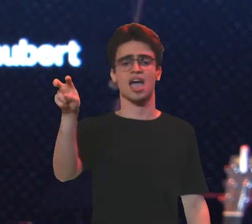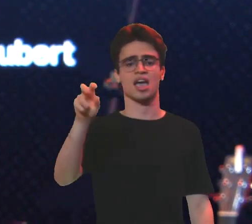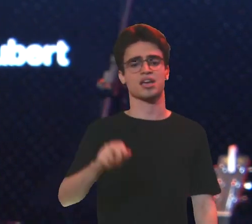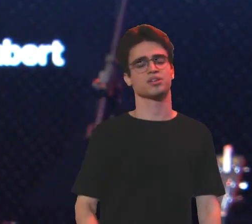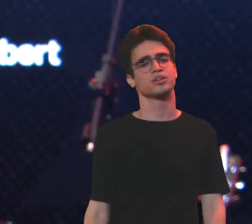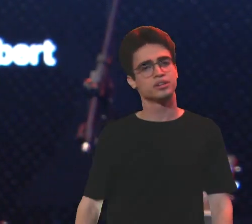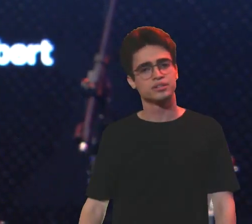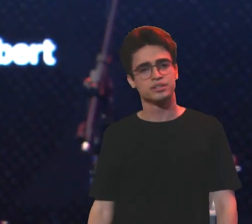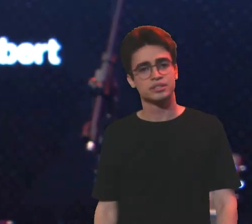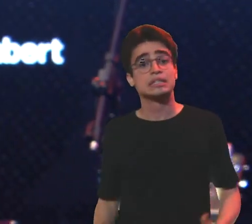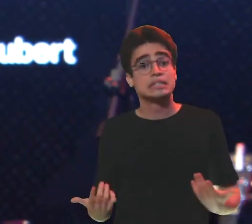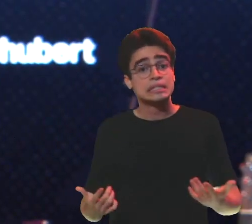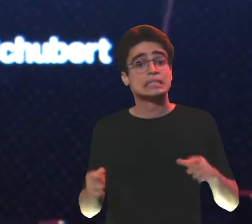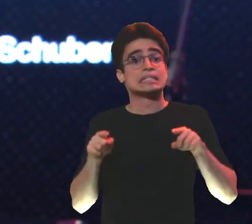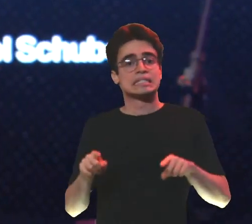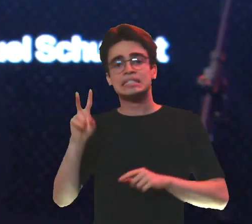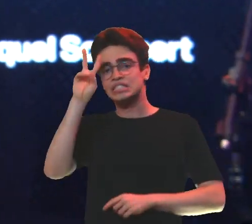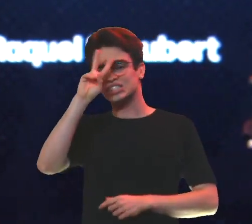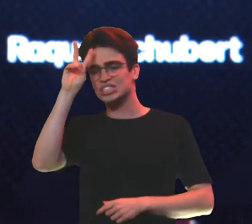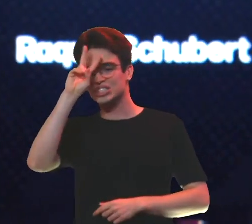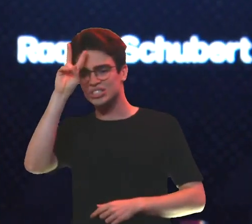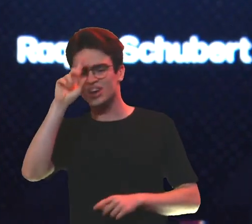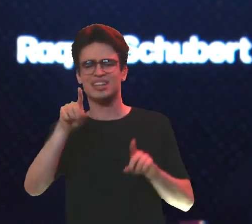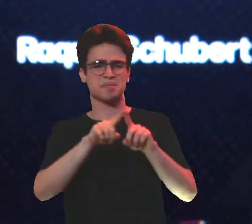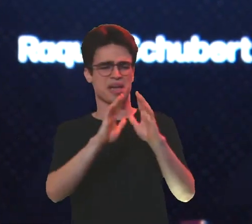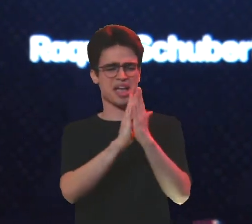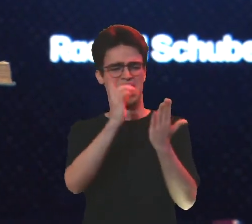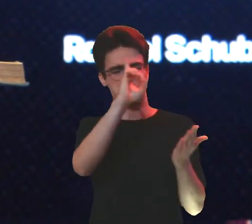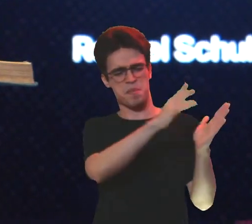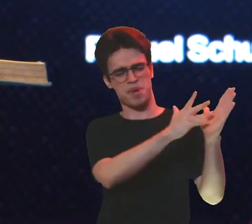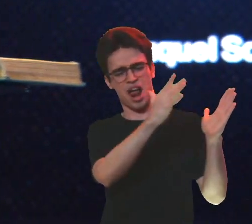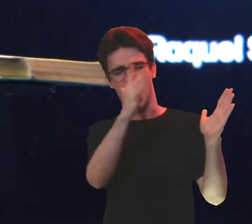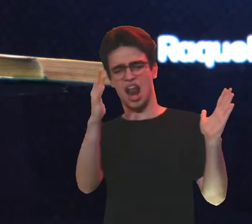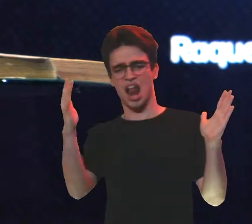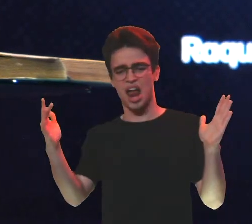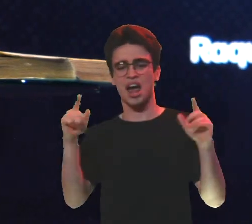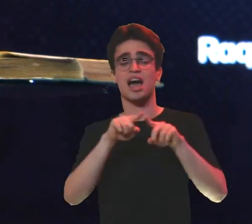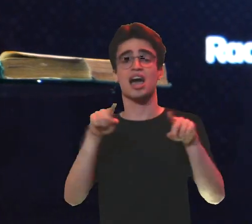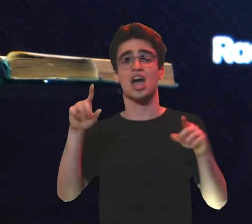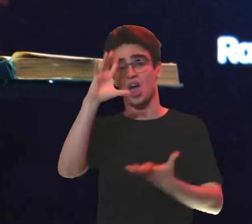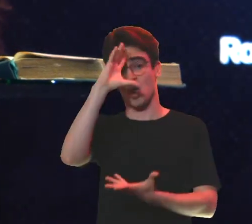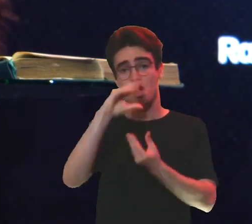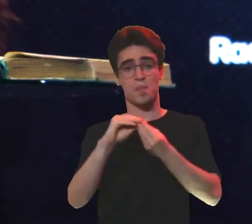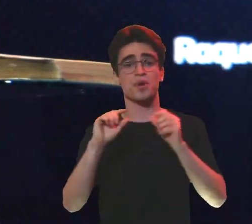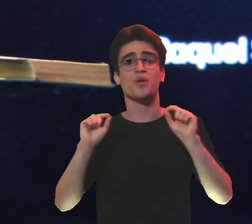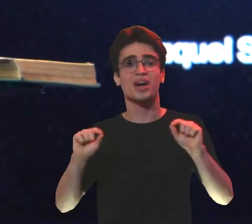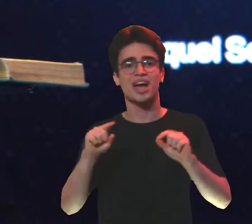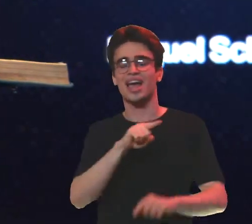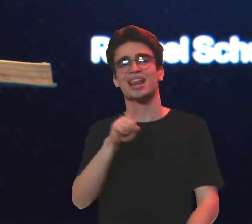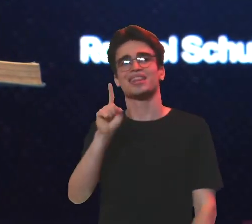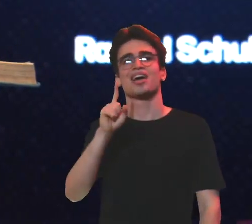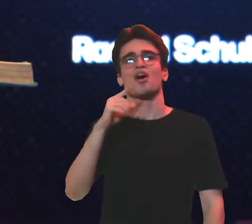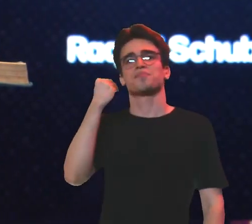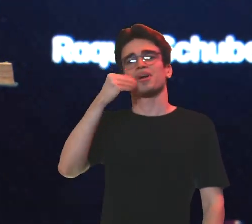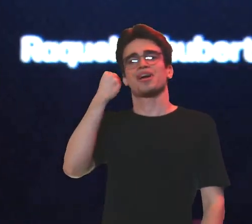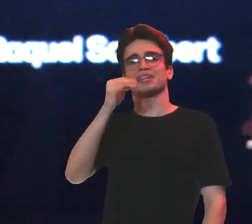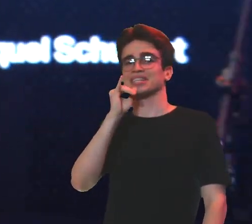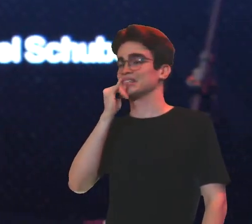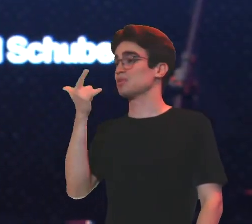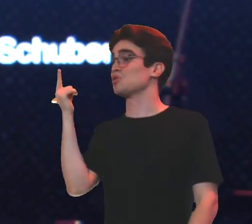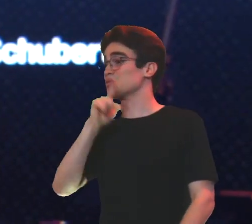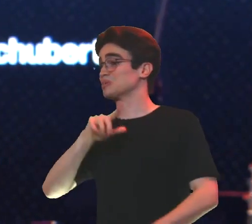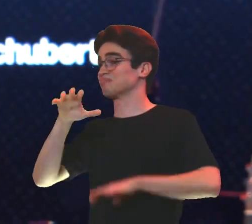homens dessa história, de toda a história da Bíblia, eles entenderam que eles não estavam vivendo só para conquistar